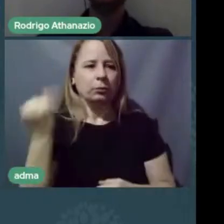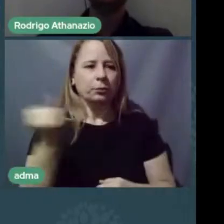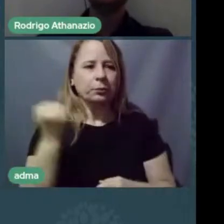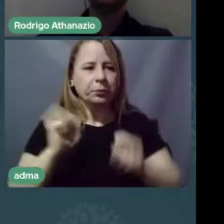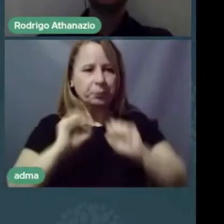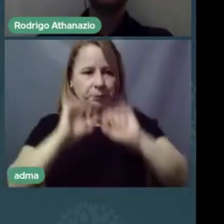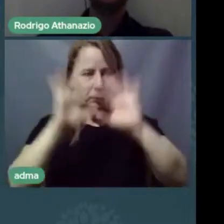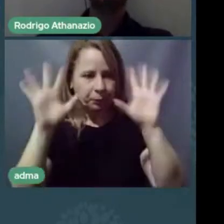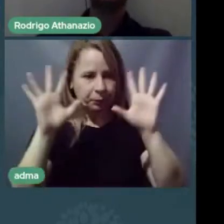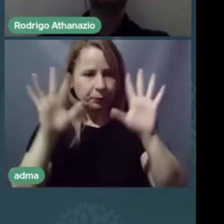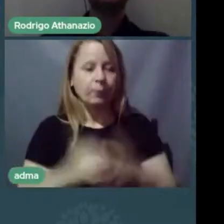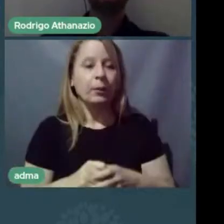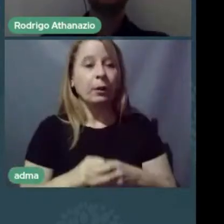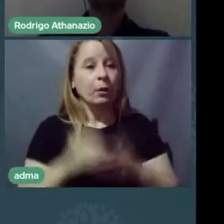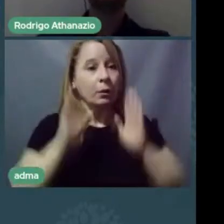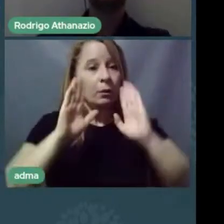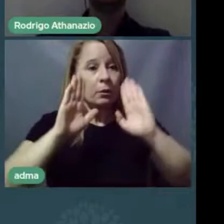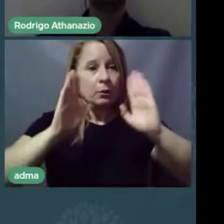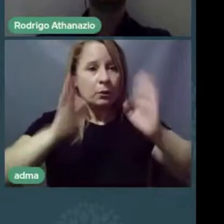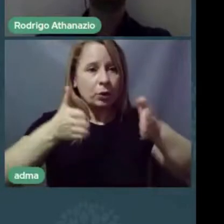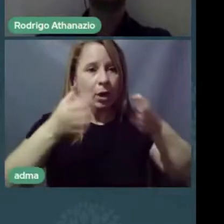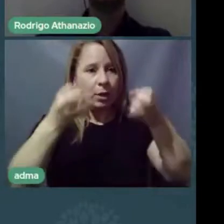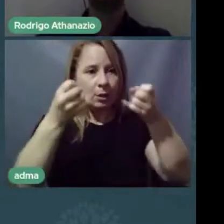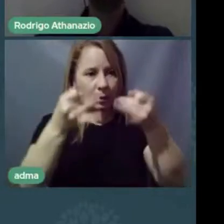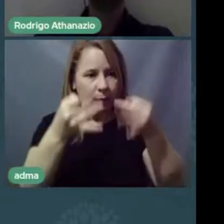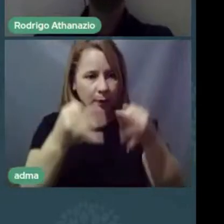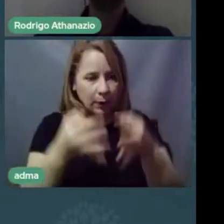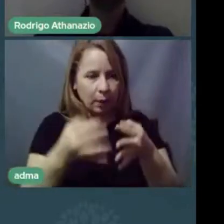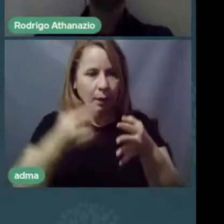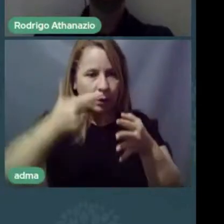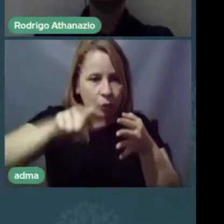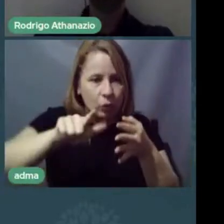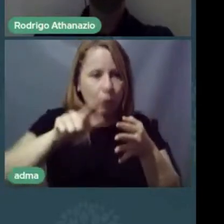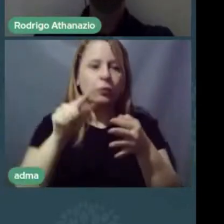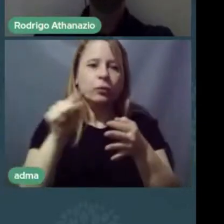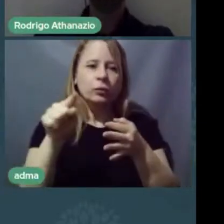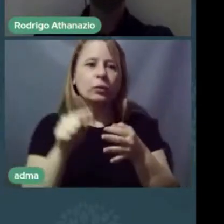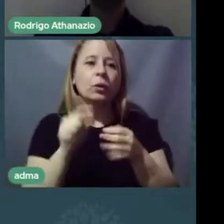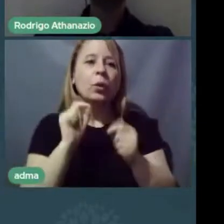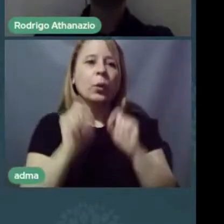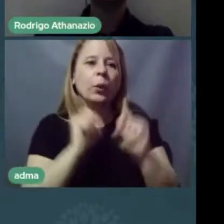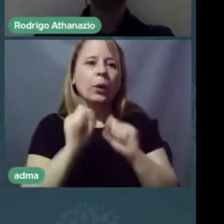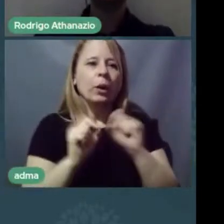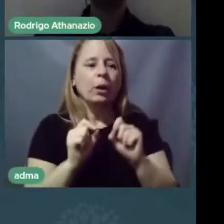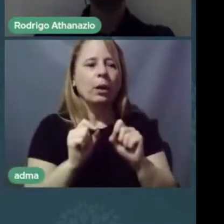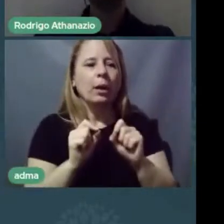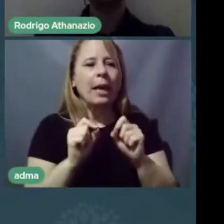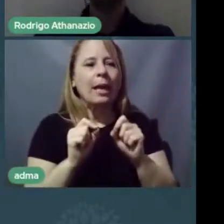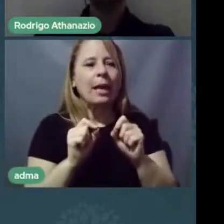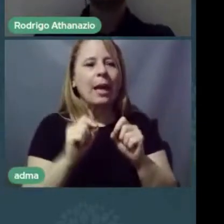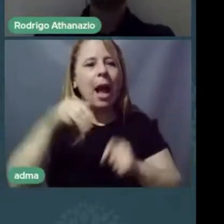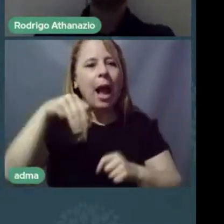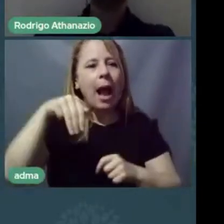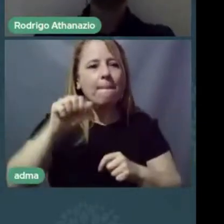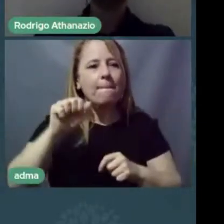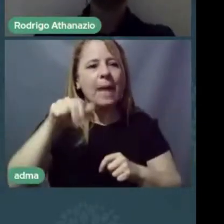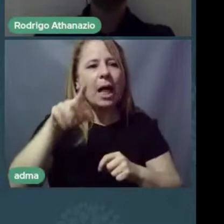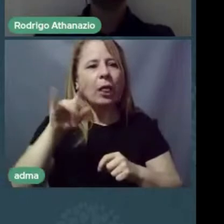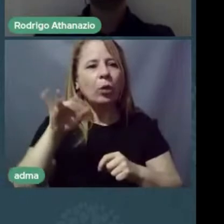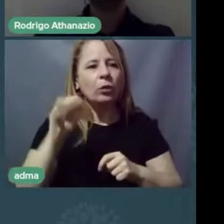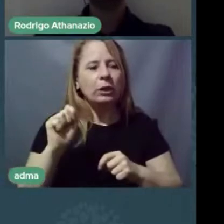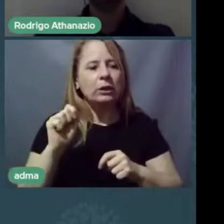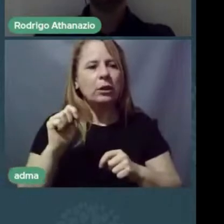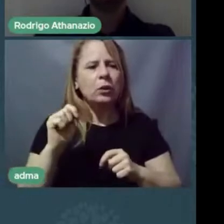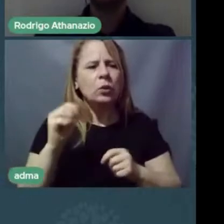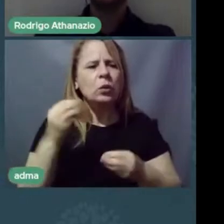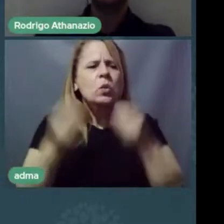Como eu comentei anteriormente, aqui para a gente reforçar esse conceito de que a minha manutenção dessa doença crônica vai ser